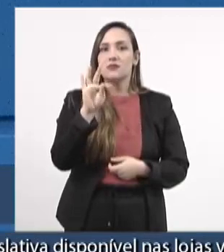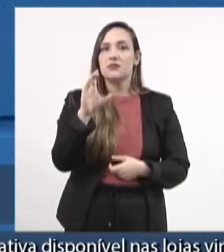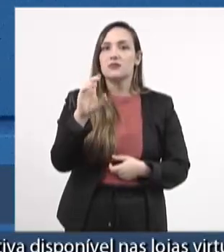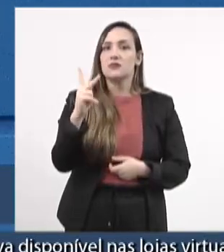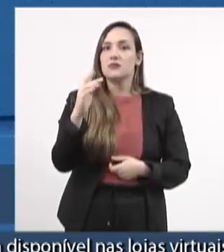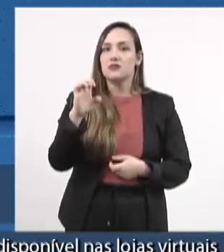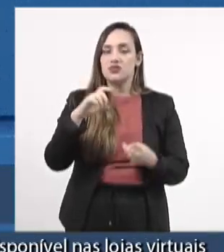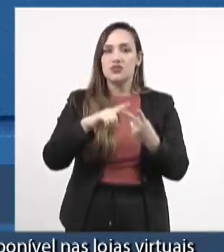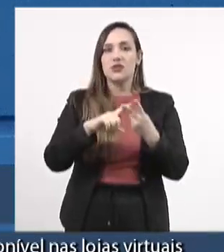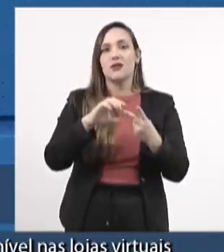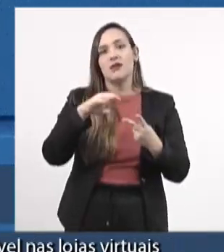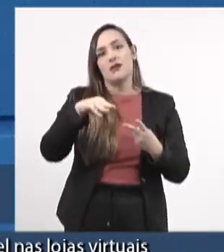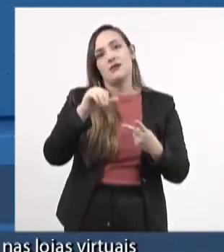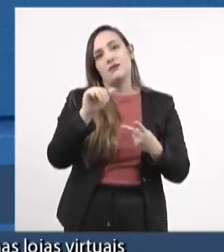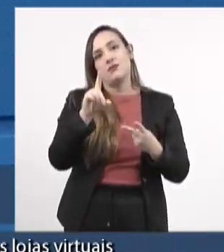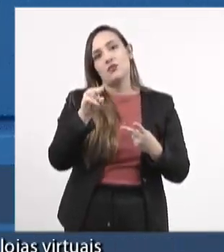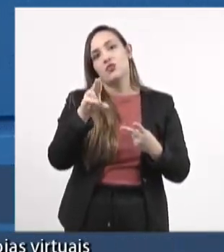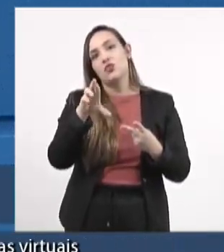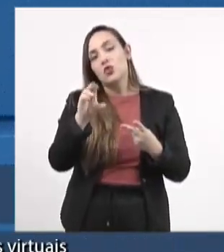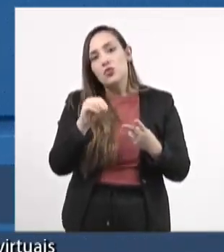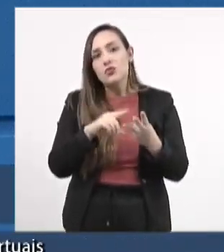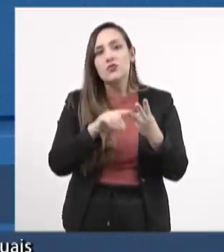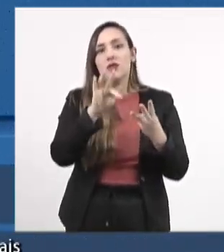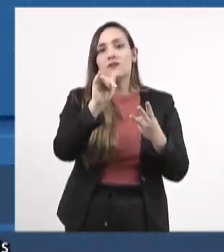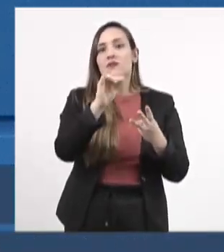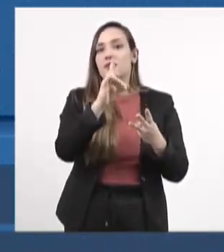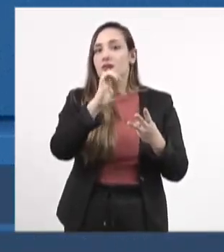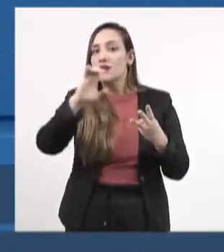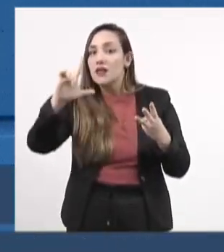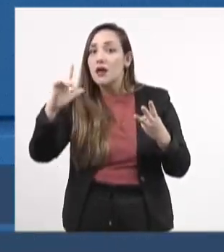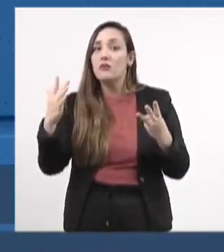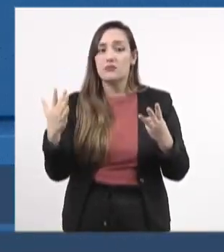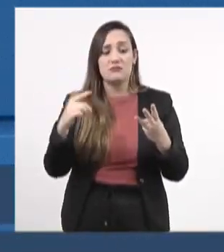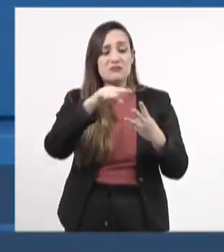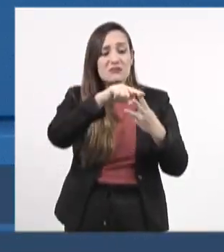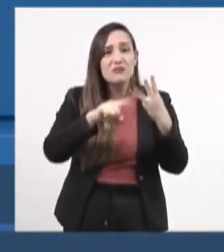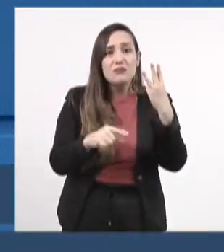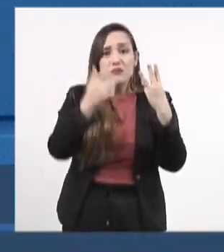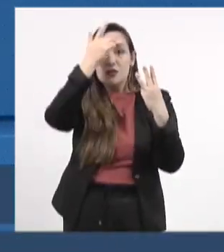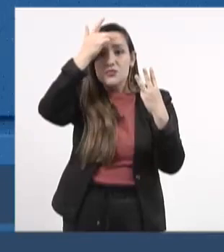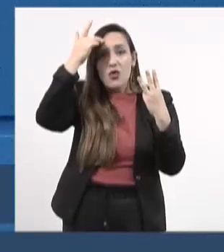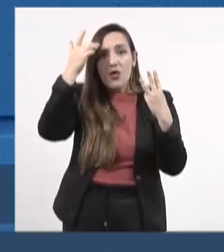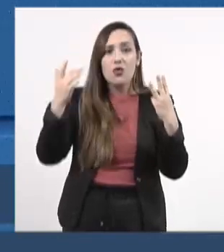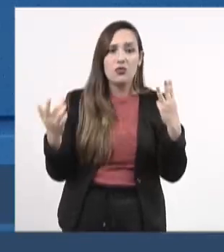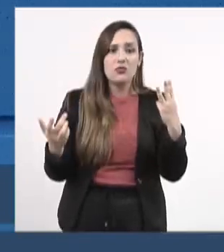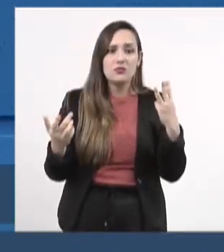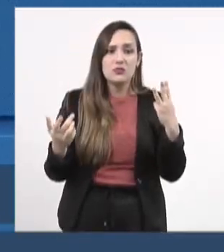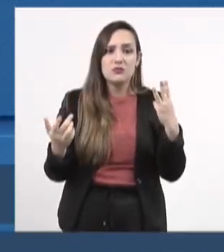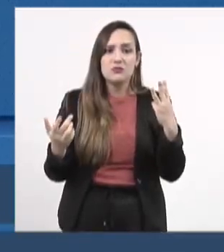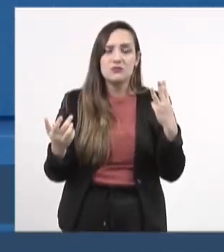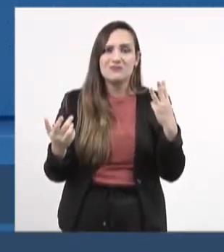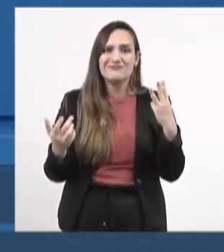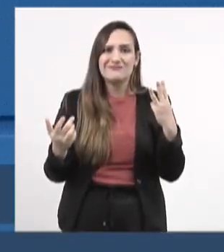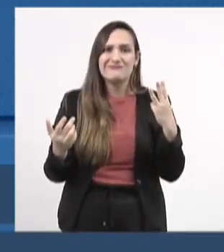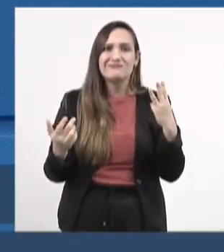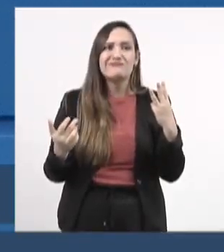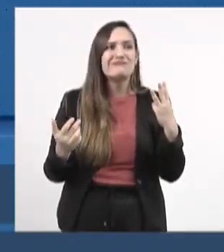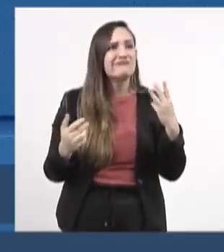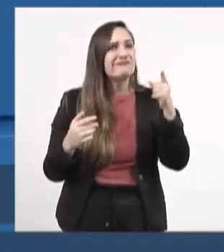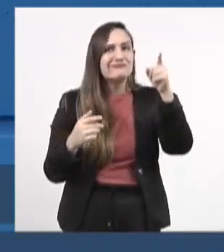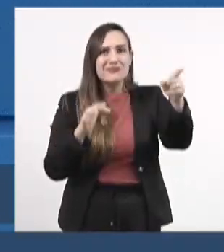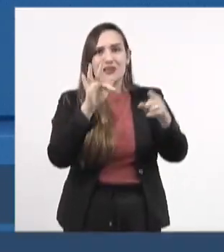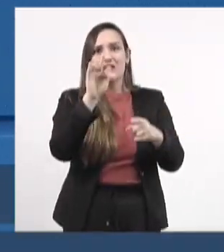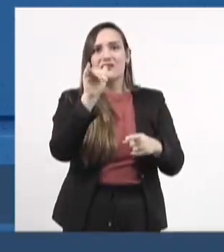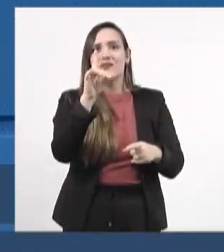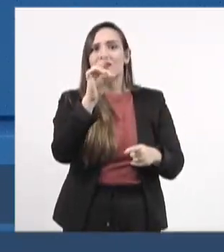não falou de Maduro, Vossa Excelência não falou de Fidel Castro, certo? Que são pessoas, quantos anos faz que Fidel Castro é de